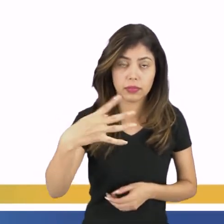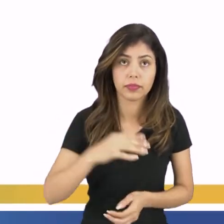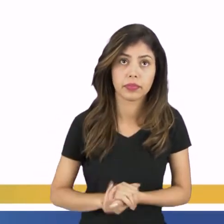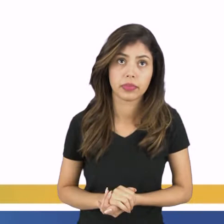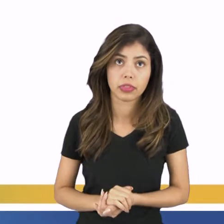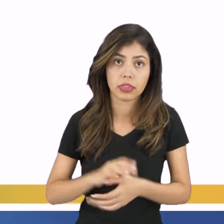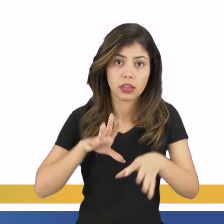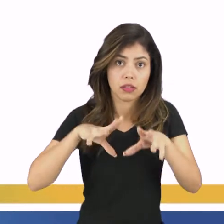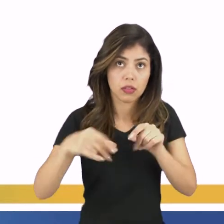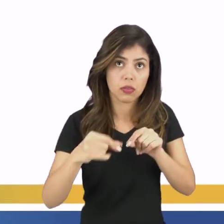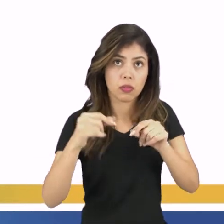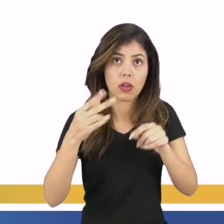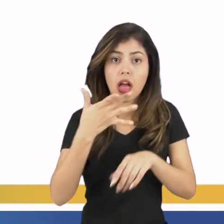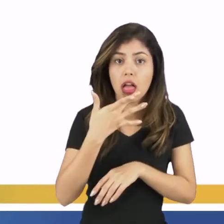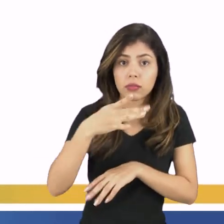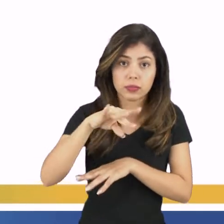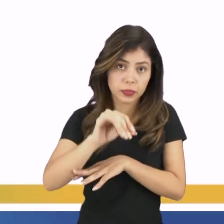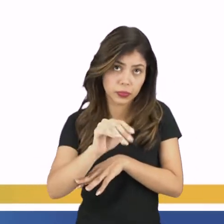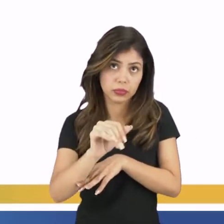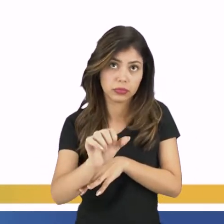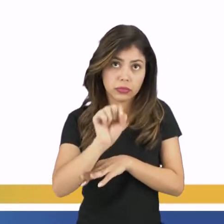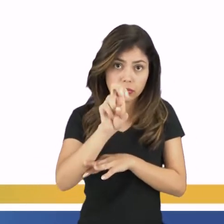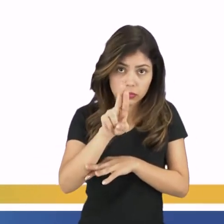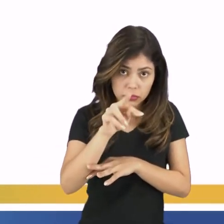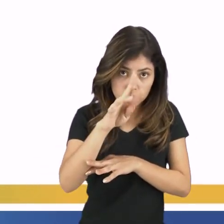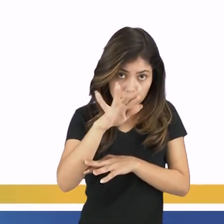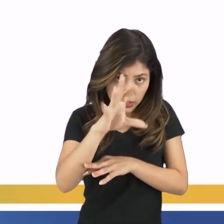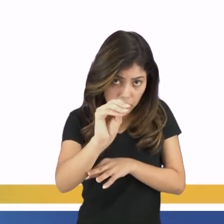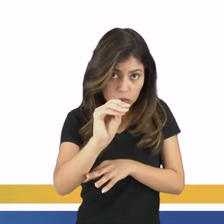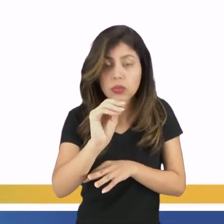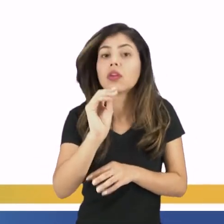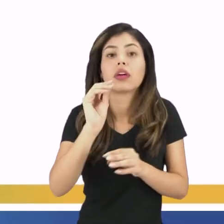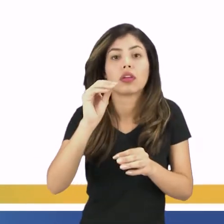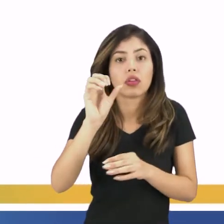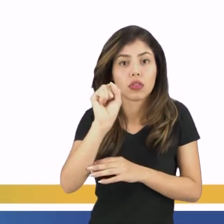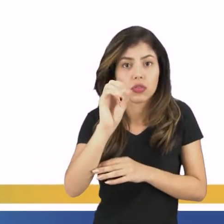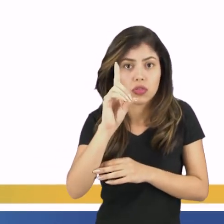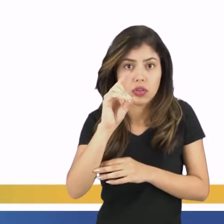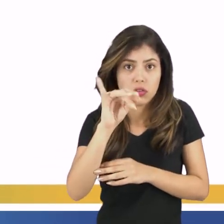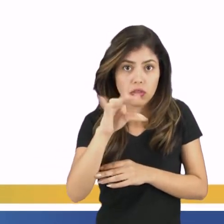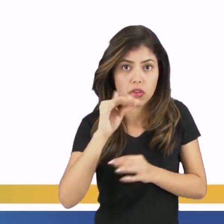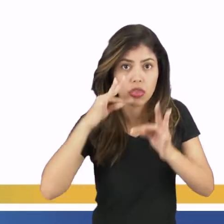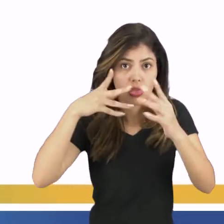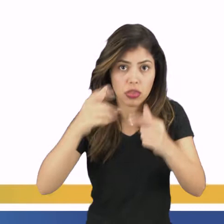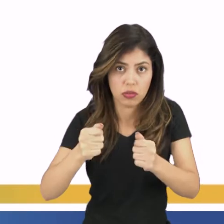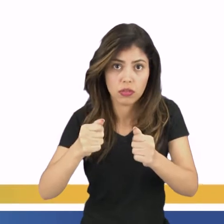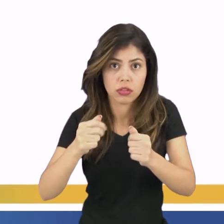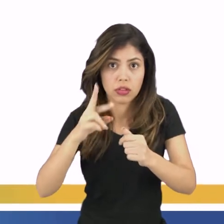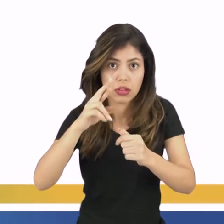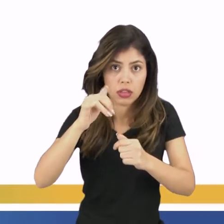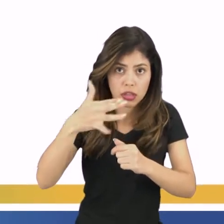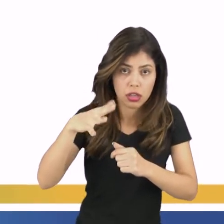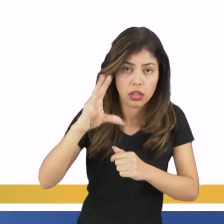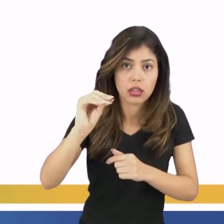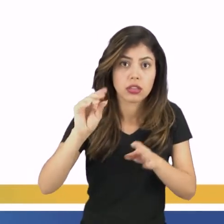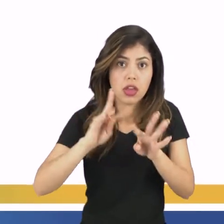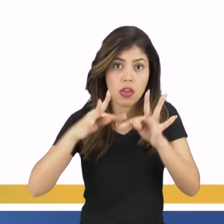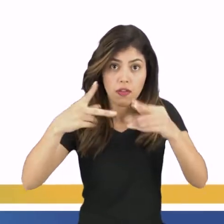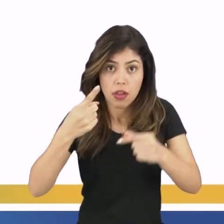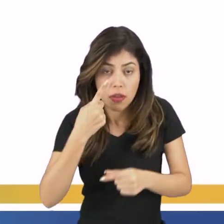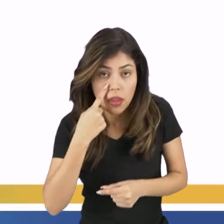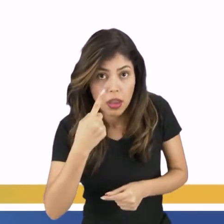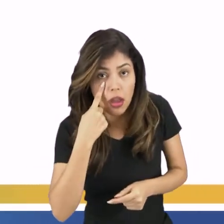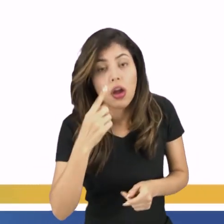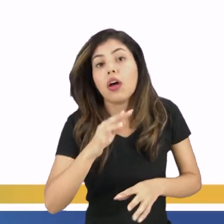que formou um sal chamado de sulfeto de sódio. Então, toda reação de neutralização, como a gente viu, seja